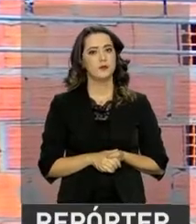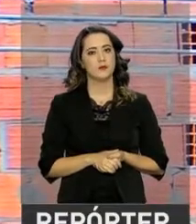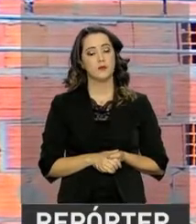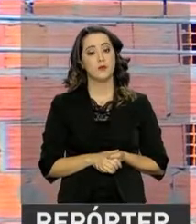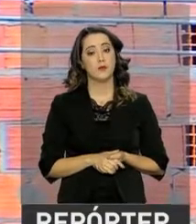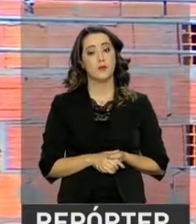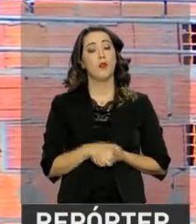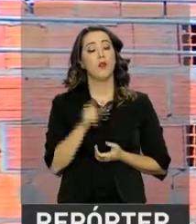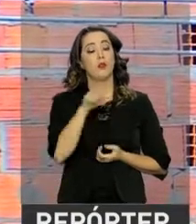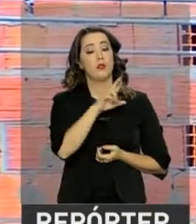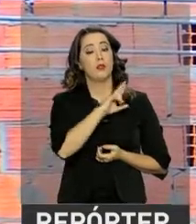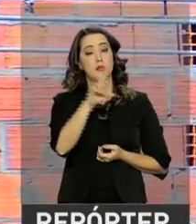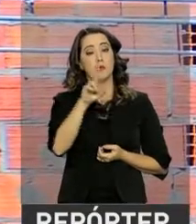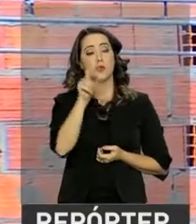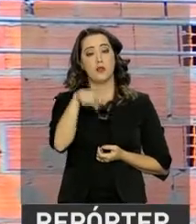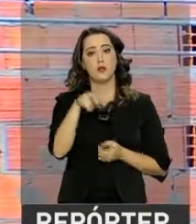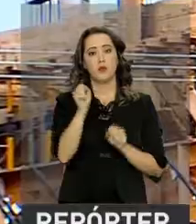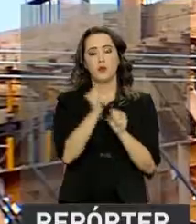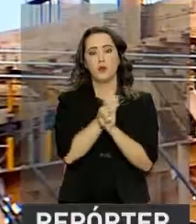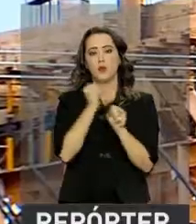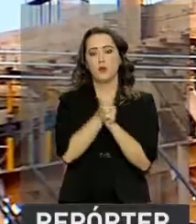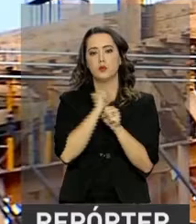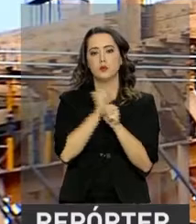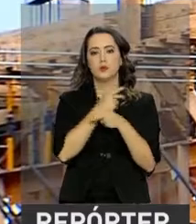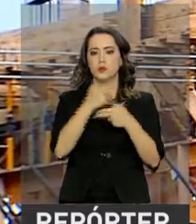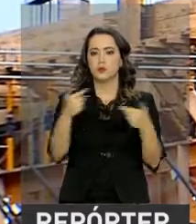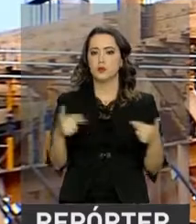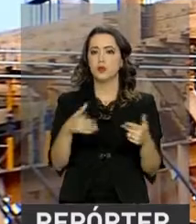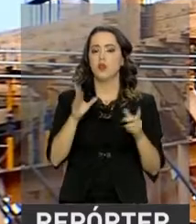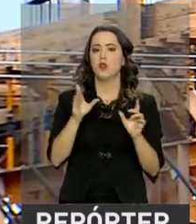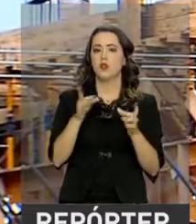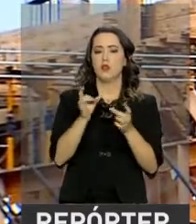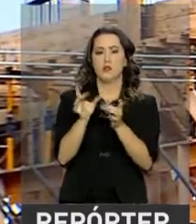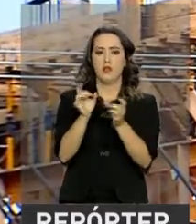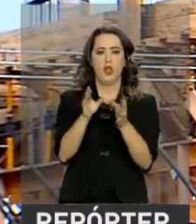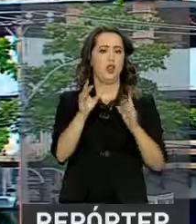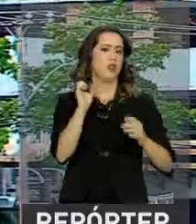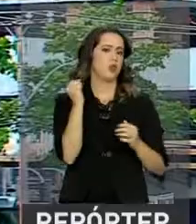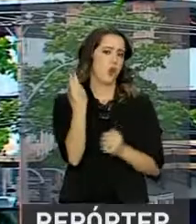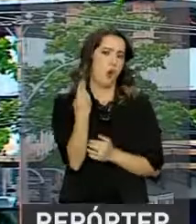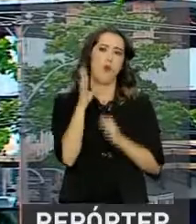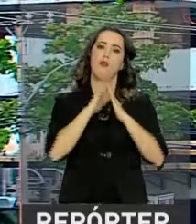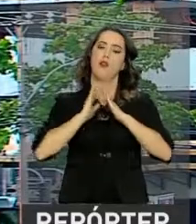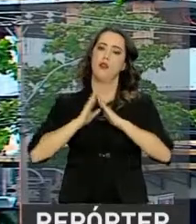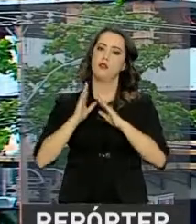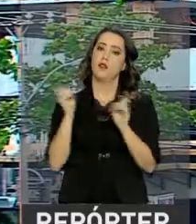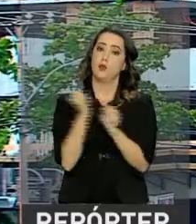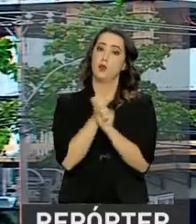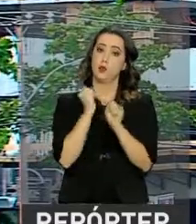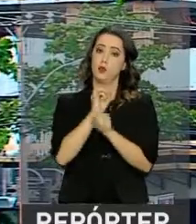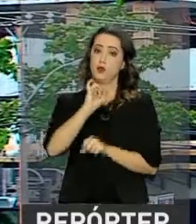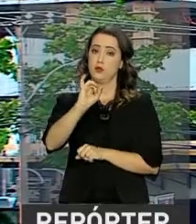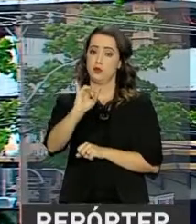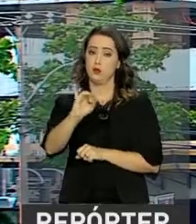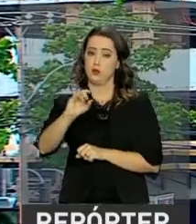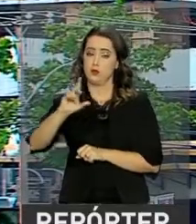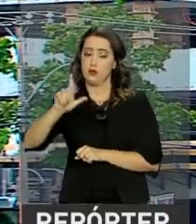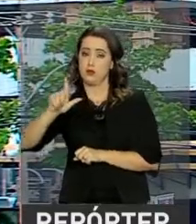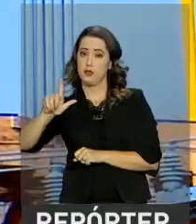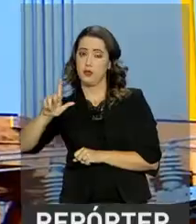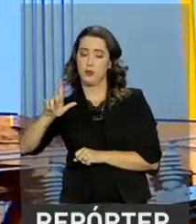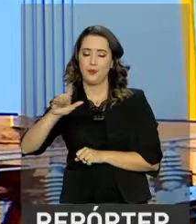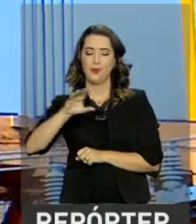responsável por obras de infraestrutura empreendimentos comerciais e moradias a construção civil é um termômetro da economia